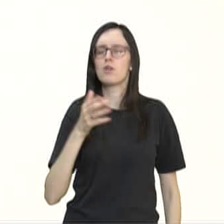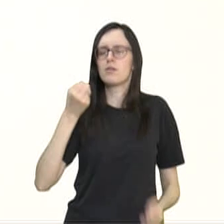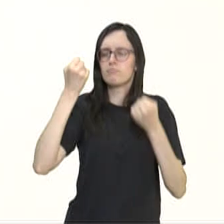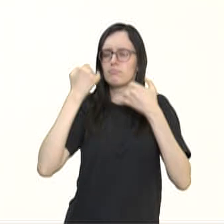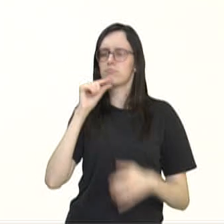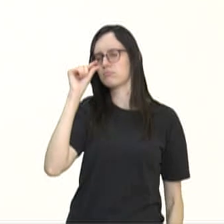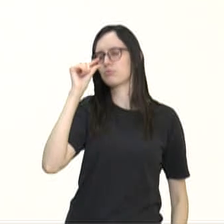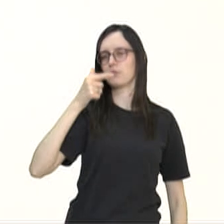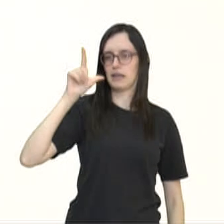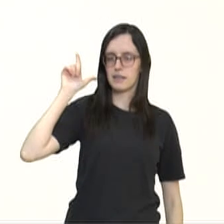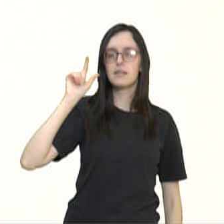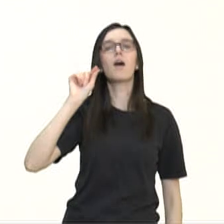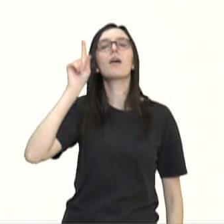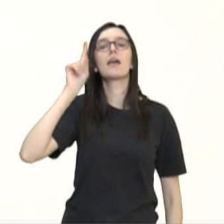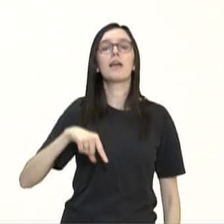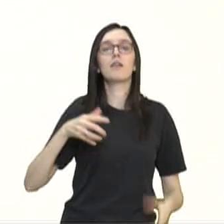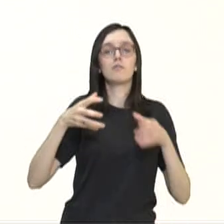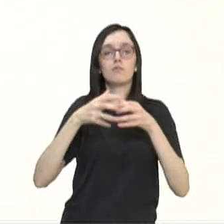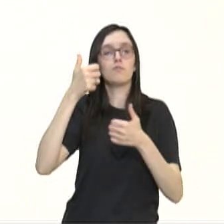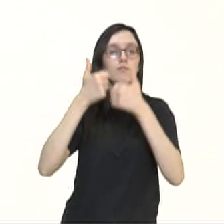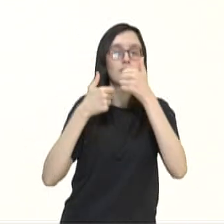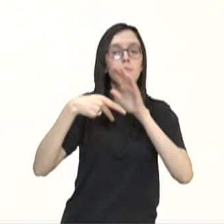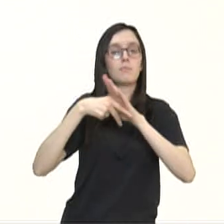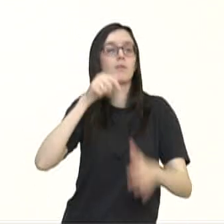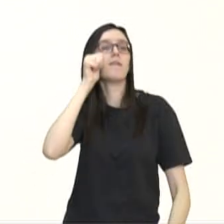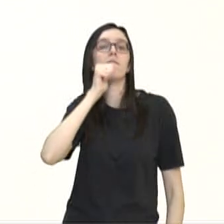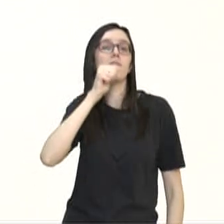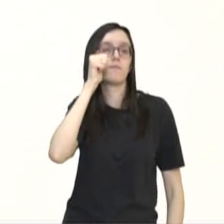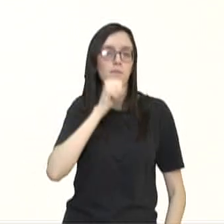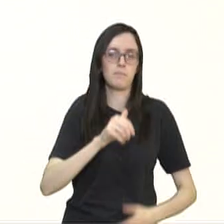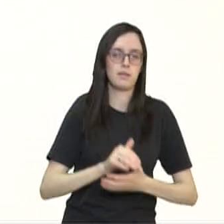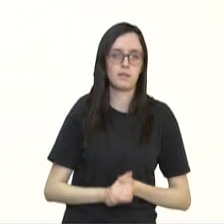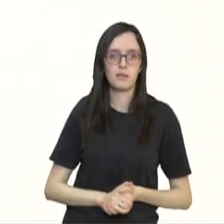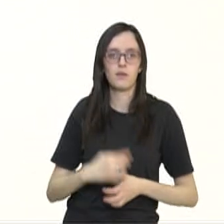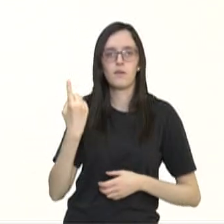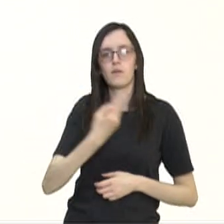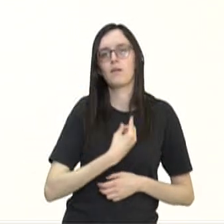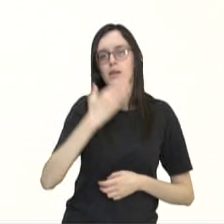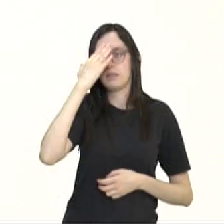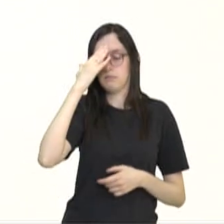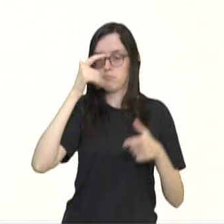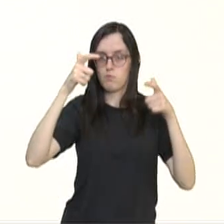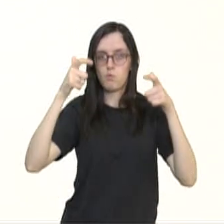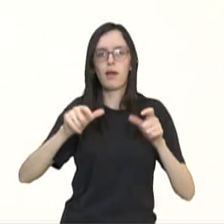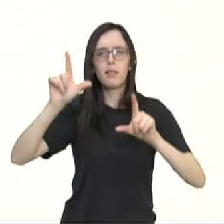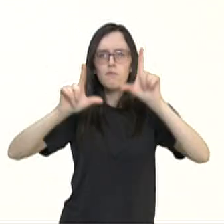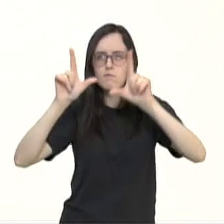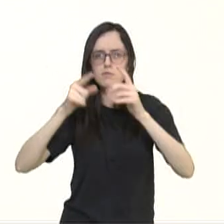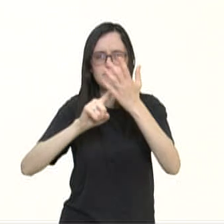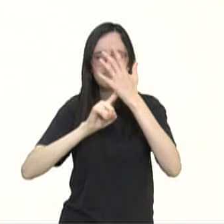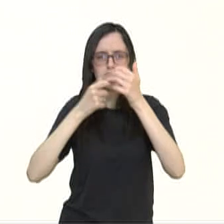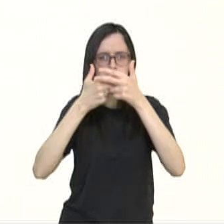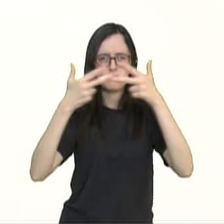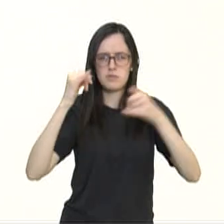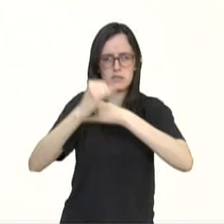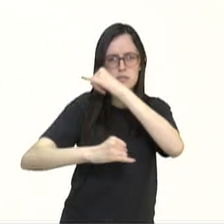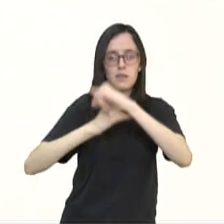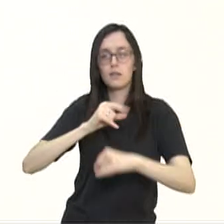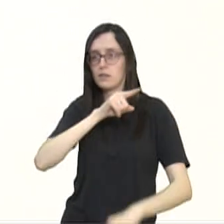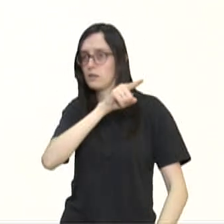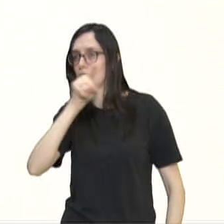né? Porque o campo, ele é grande, então a corrida, nem todos conseguem acompanhar, né? Então, nem todos os técnicos dispõem